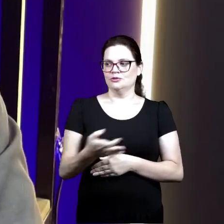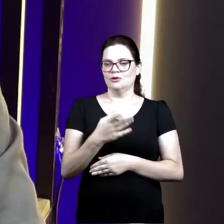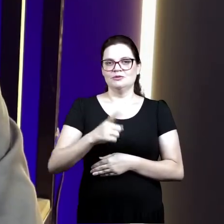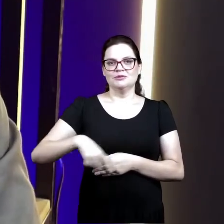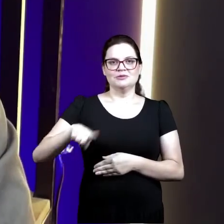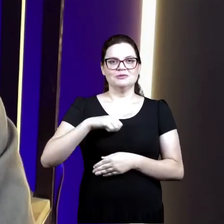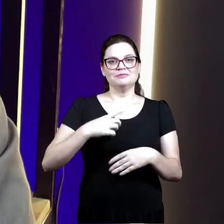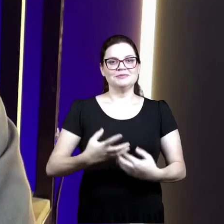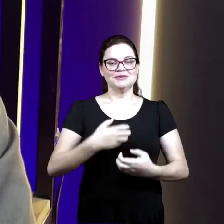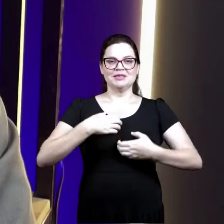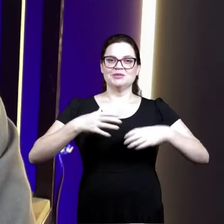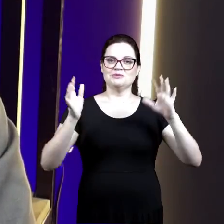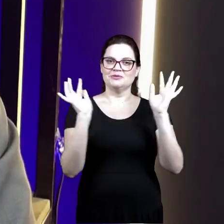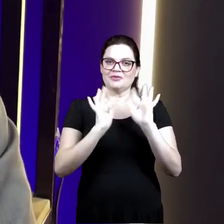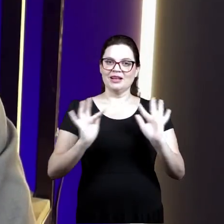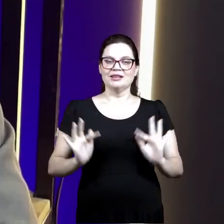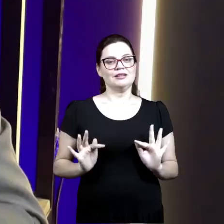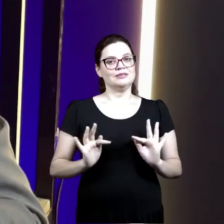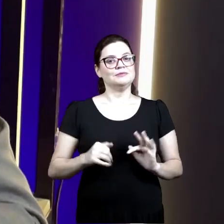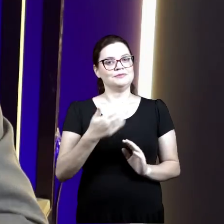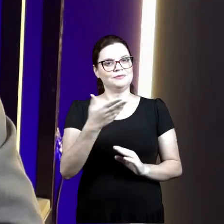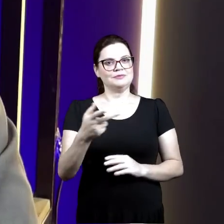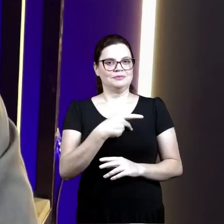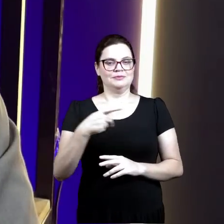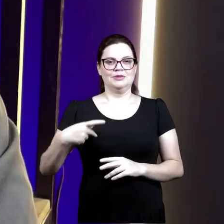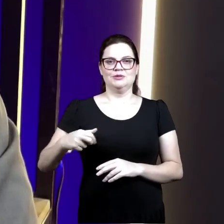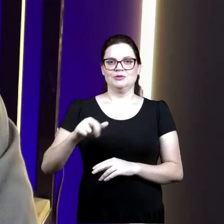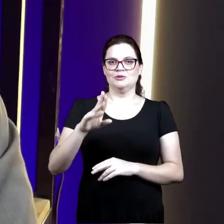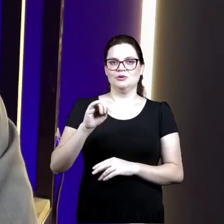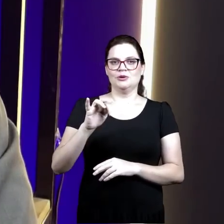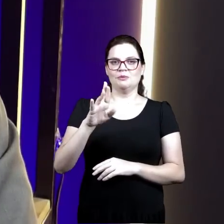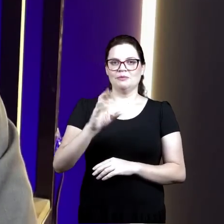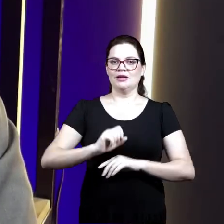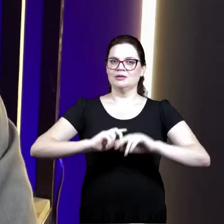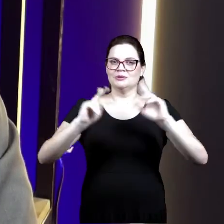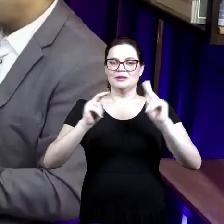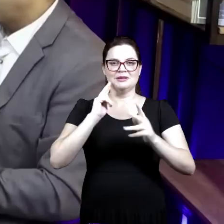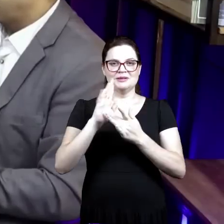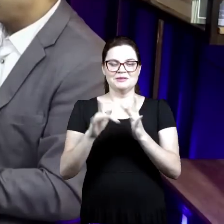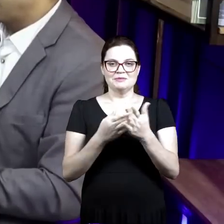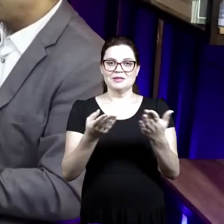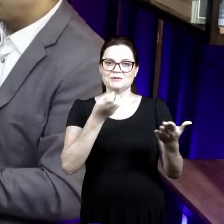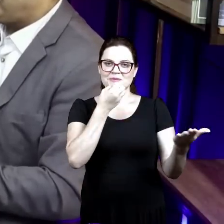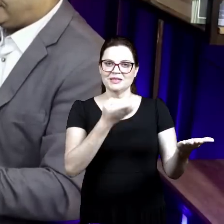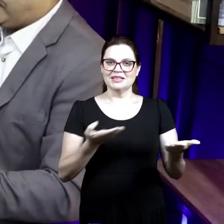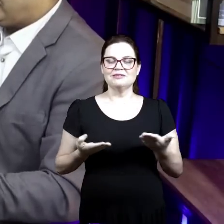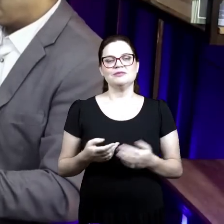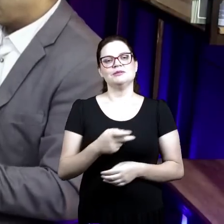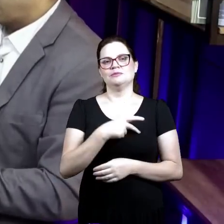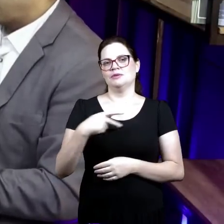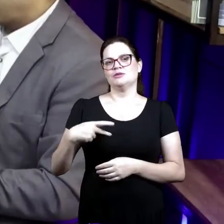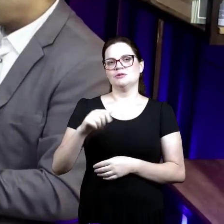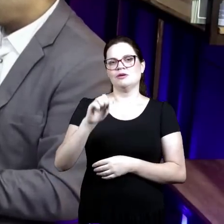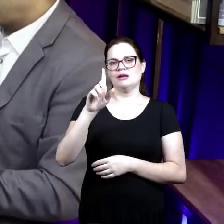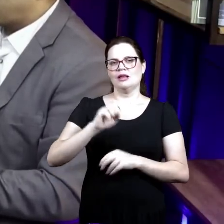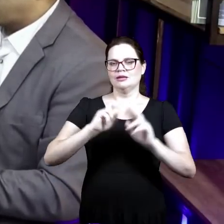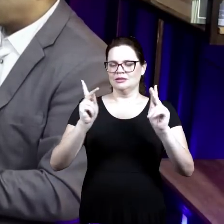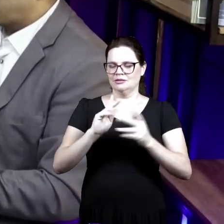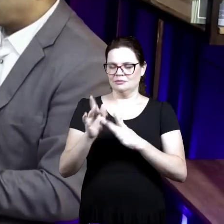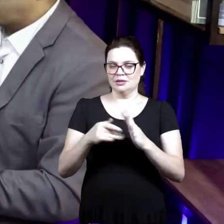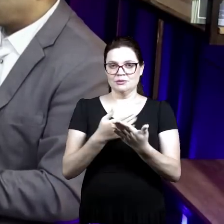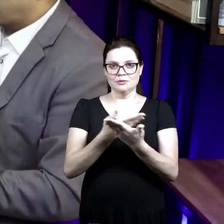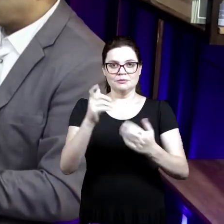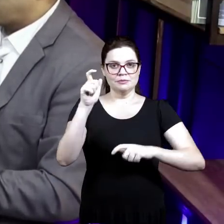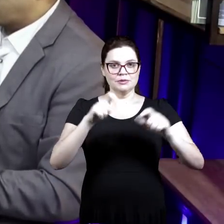estamos felizes aqui. Estamos aqui com o pastor Roberto Pedra. A paz do Senhor, pastor Roberto, seja bem-vindo. A paz do Senhor, pastor Alex, a